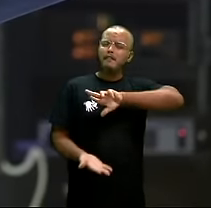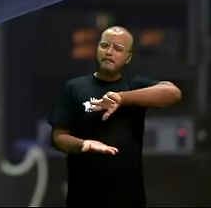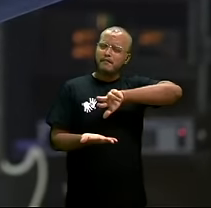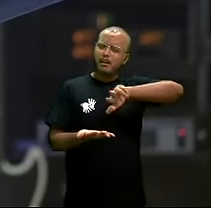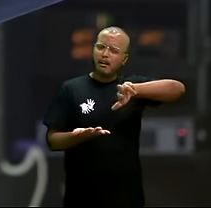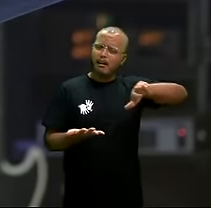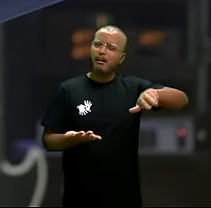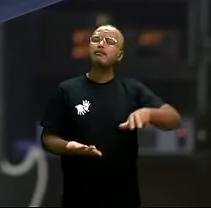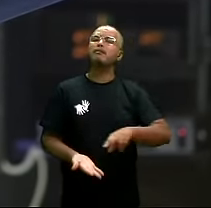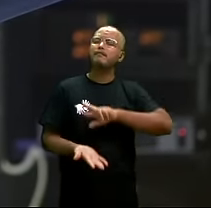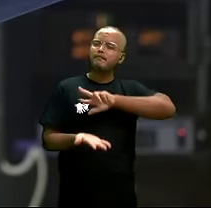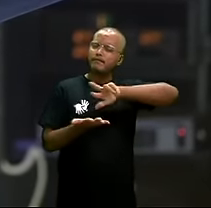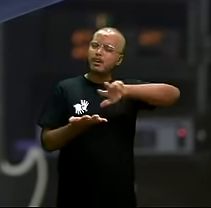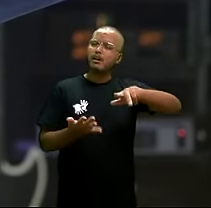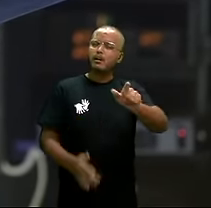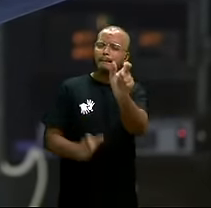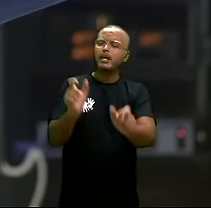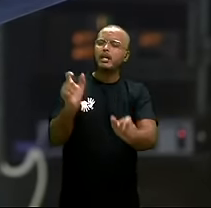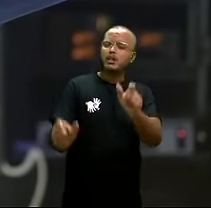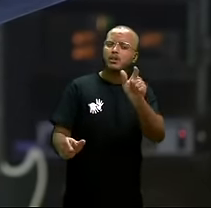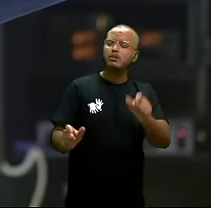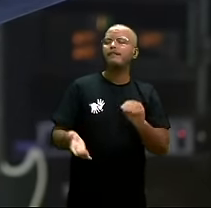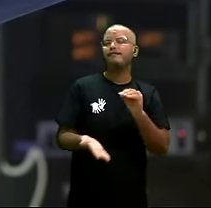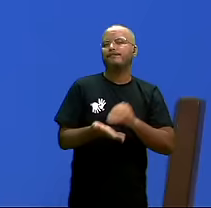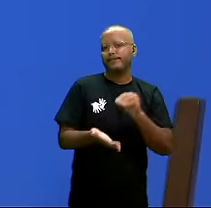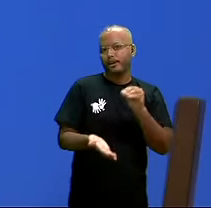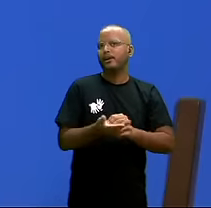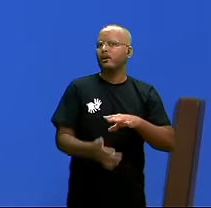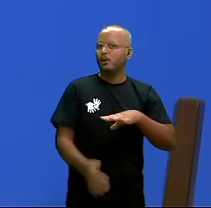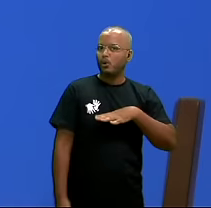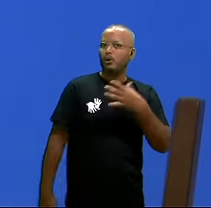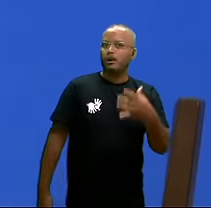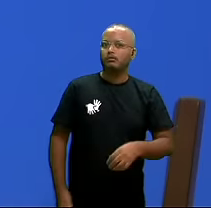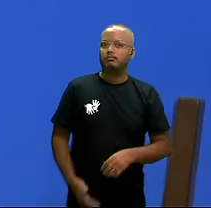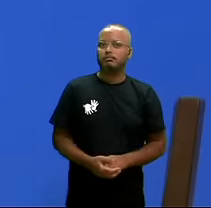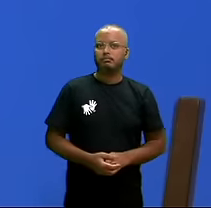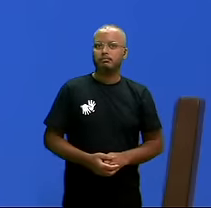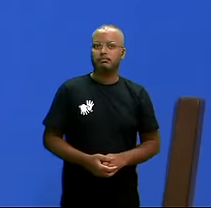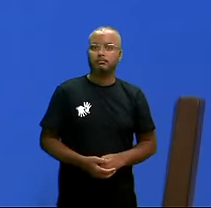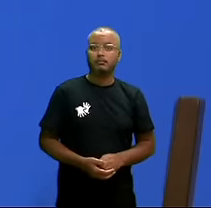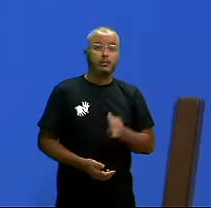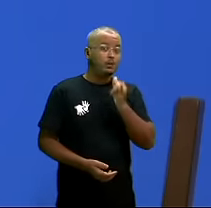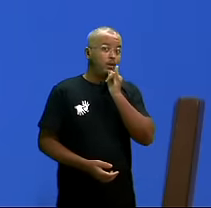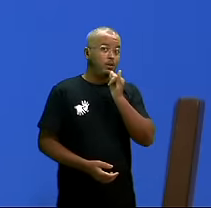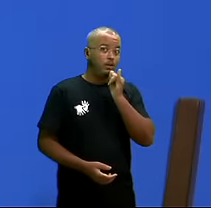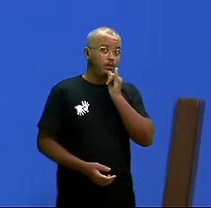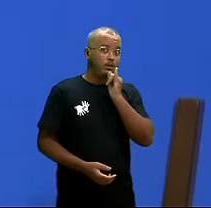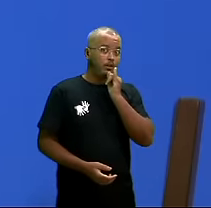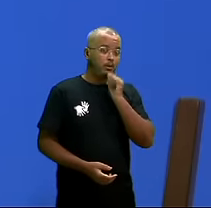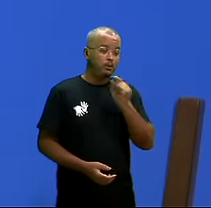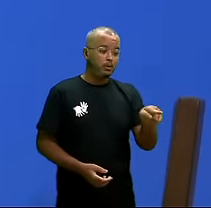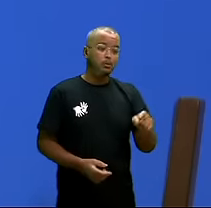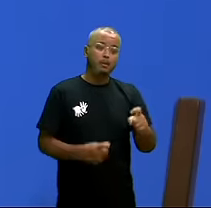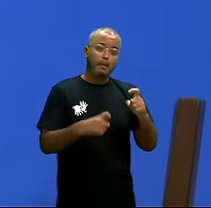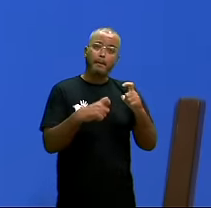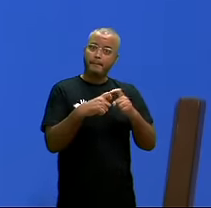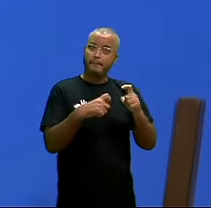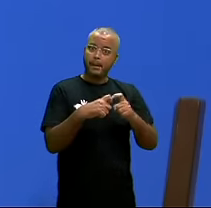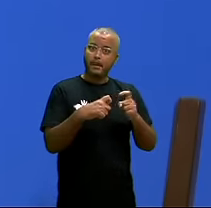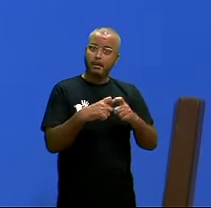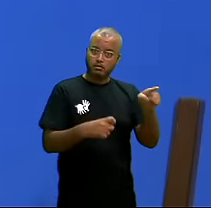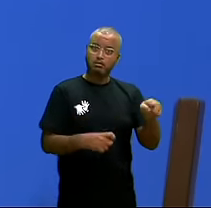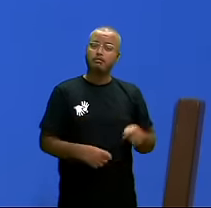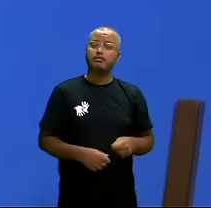não sabemos disso, porque a gente não estuda sobre isso. Mas tem médicos aqui que vão confirmar. A maioria dos desafios da nossa vida como